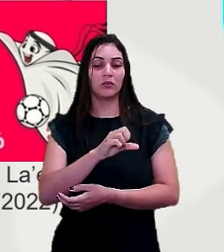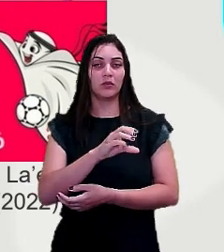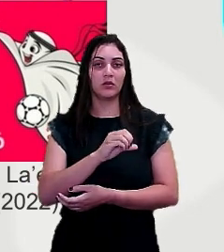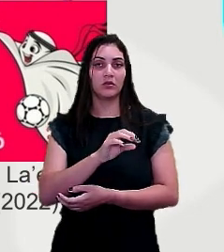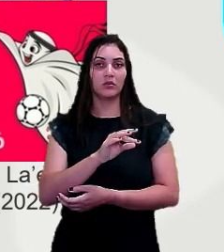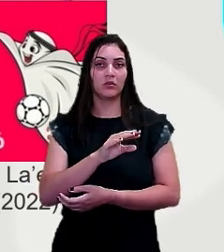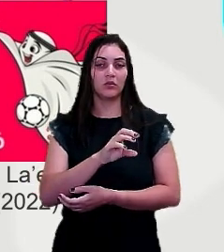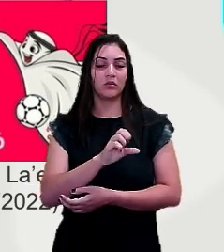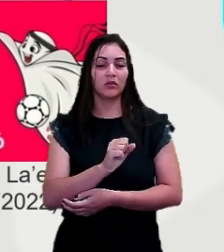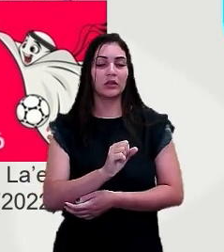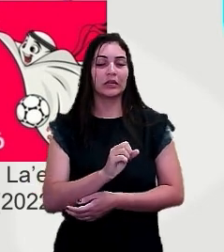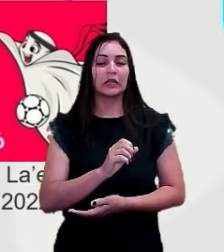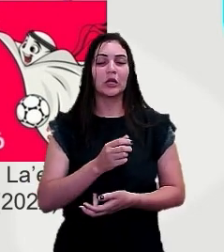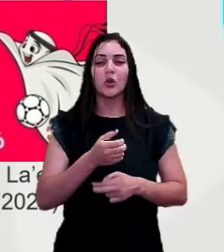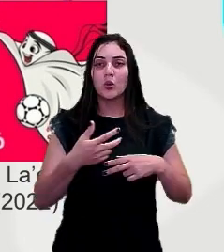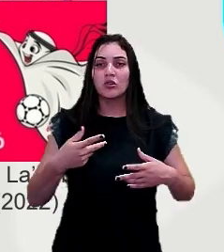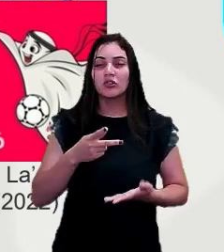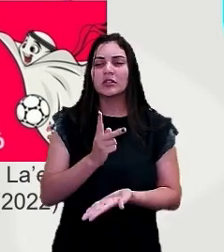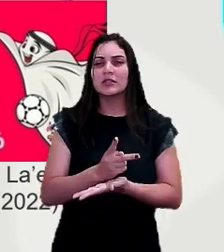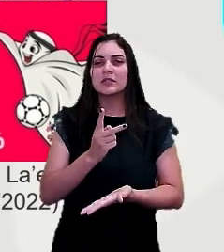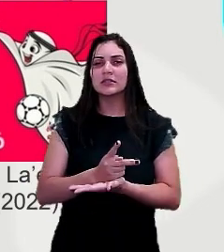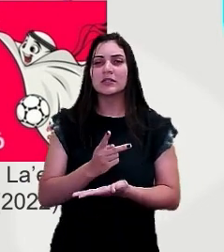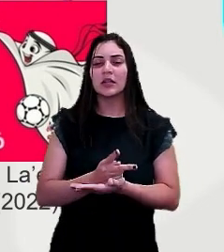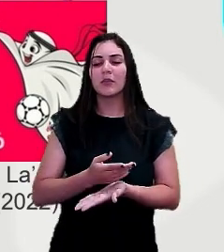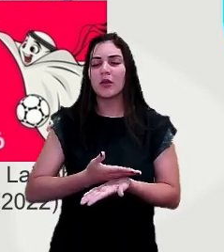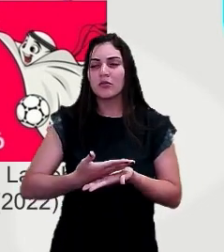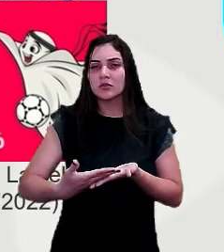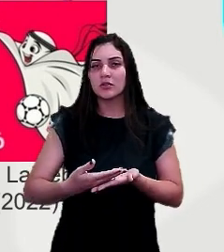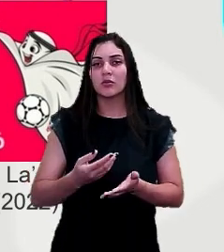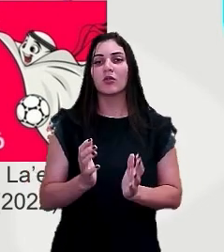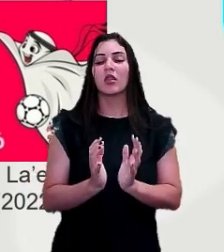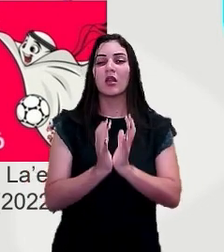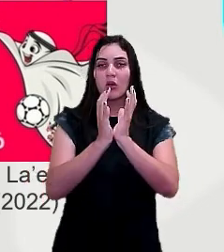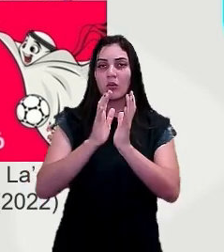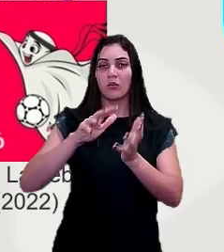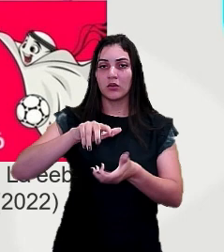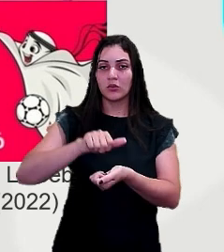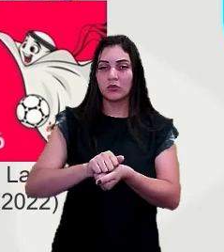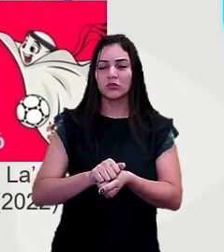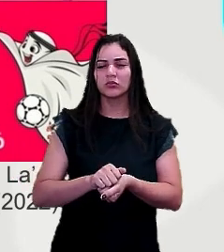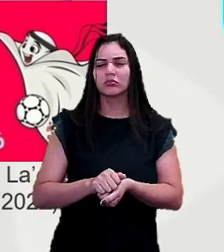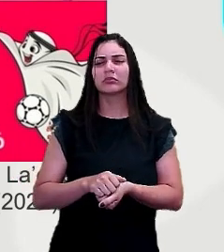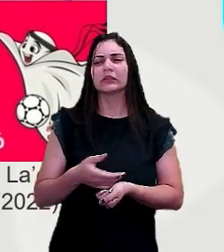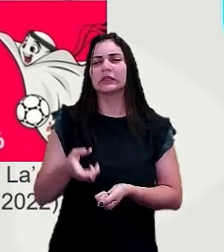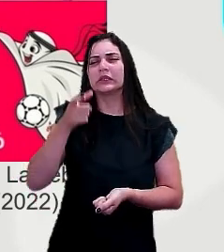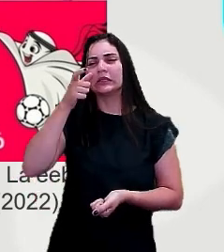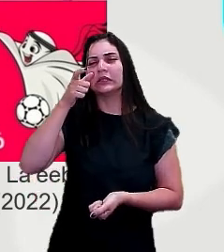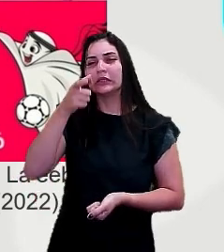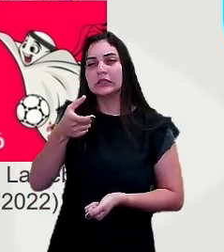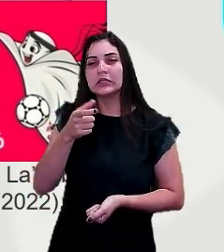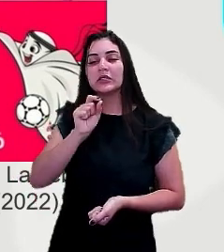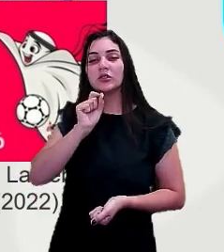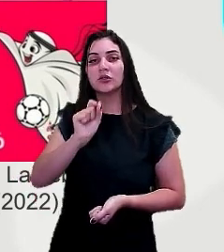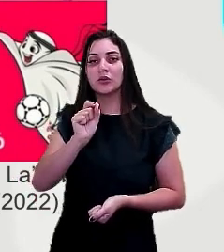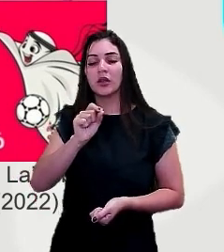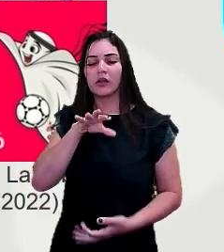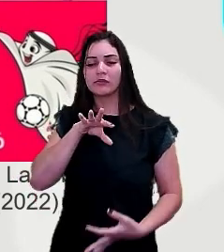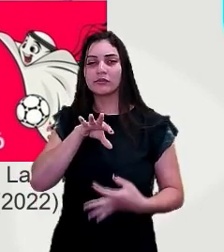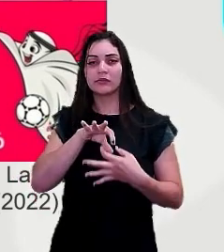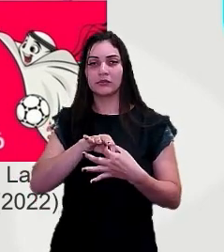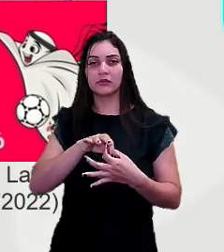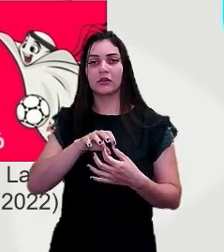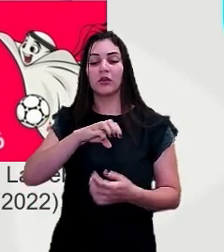sempre existiu na Copa do Mundo. Ele surgiu a partir da 4ª edição, mas é algo bem interessante quando a gente consegue atrelar